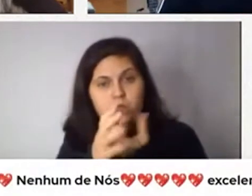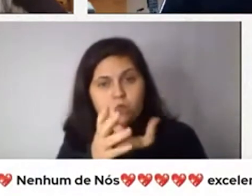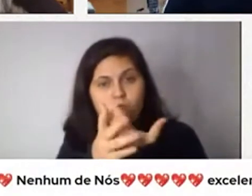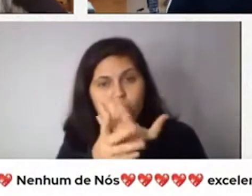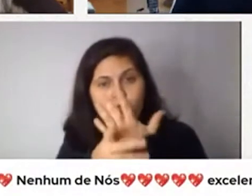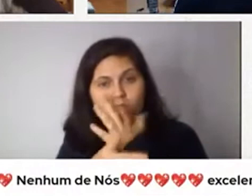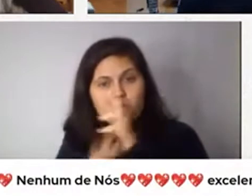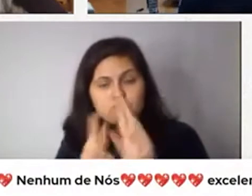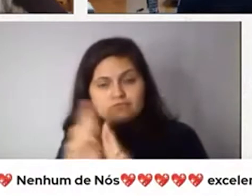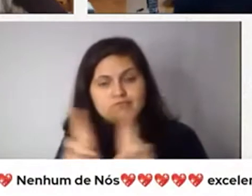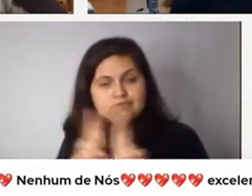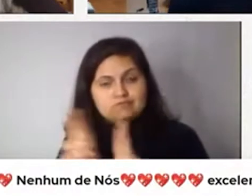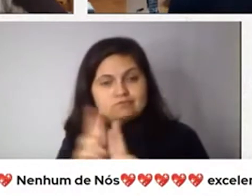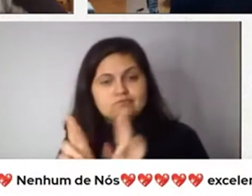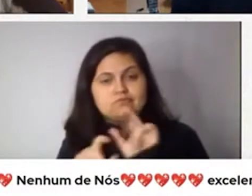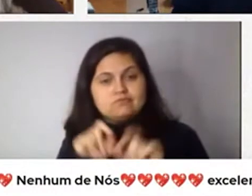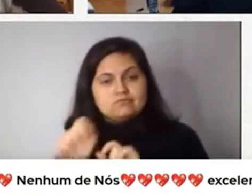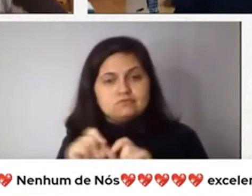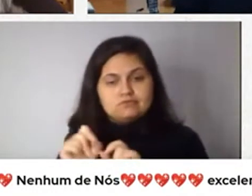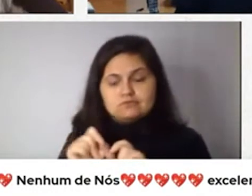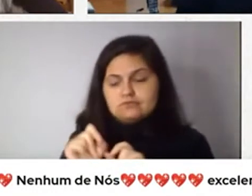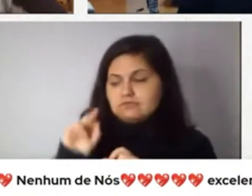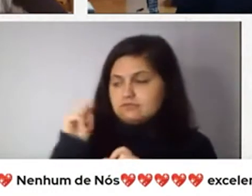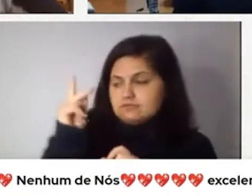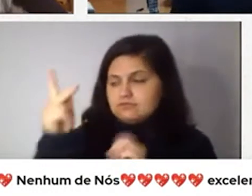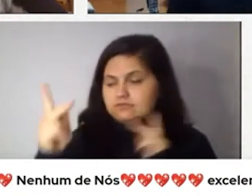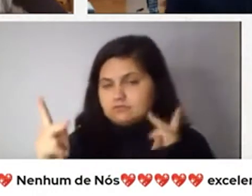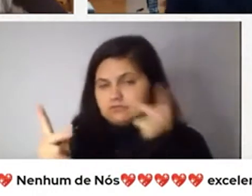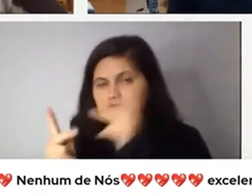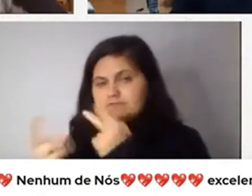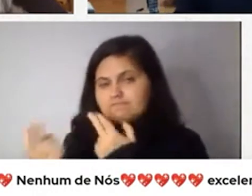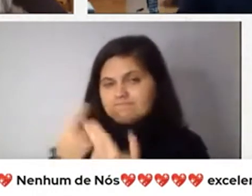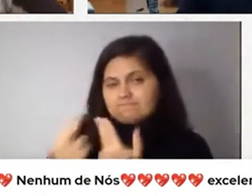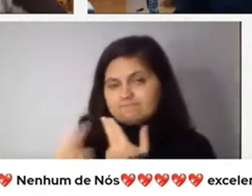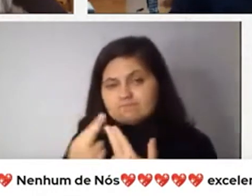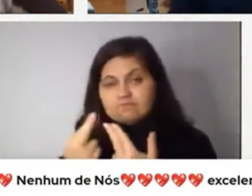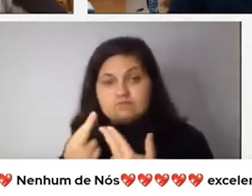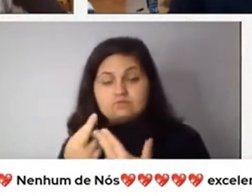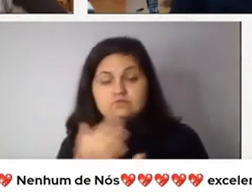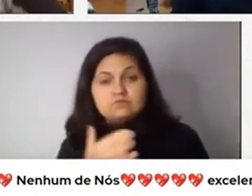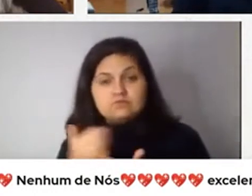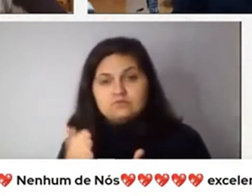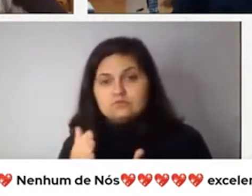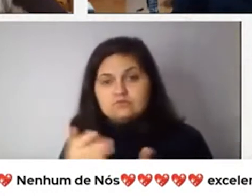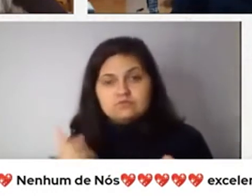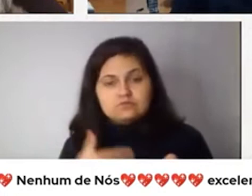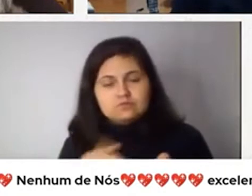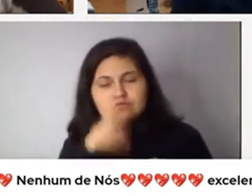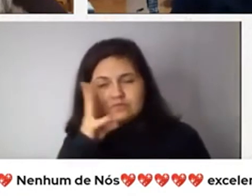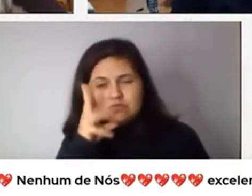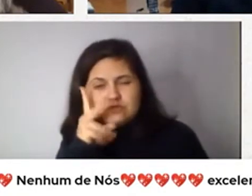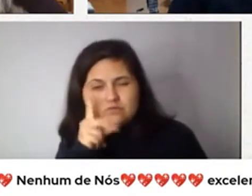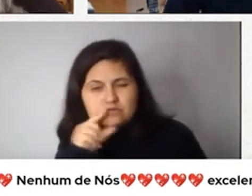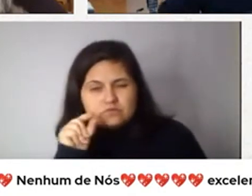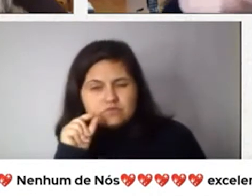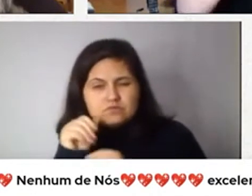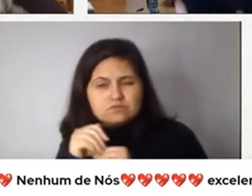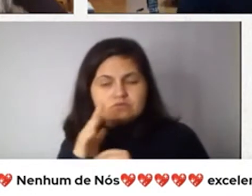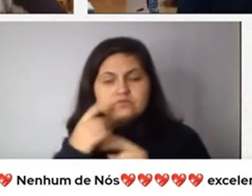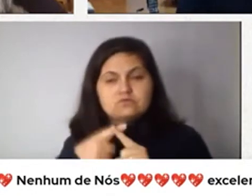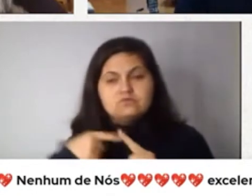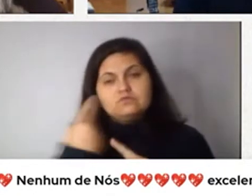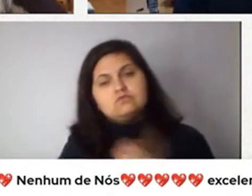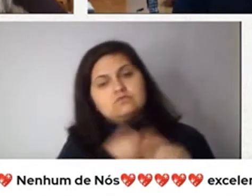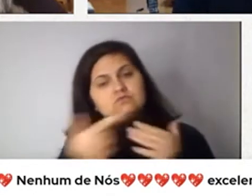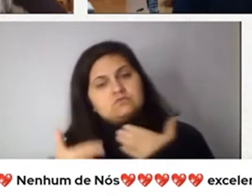relação uma com as outras, e acabou que o livro demorou um pouco mais, porque a gente se propôs a